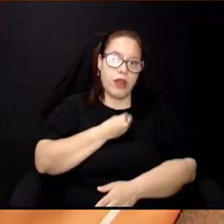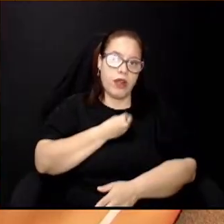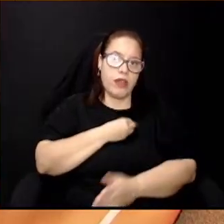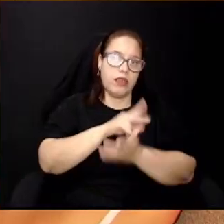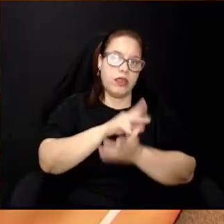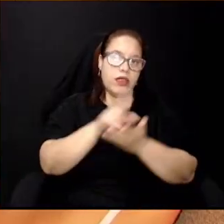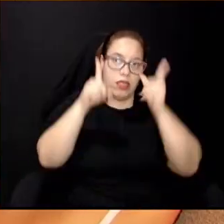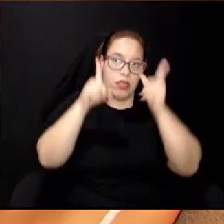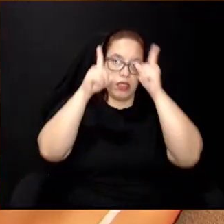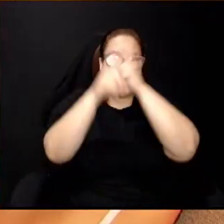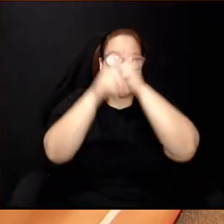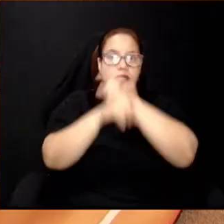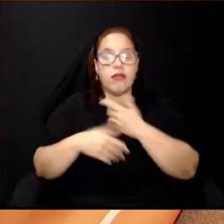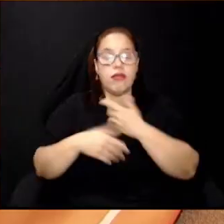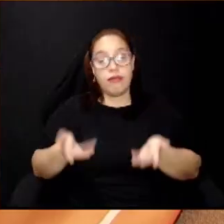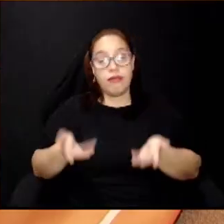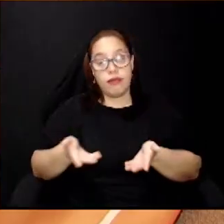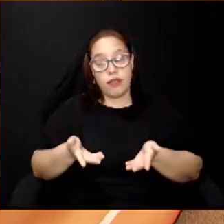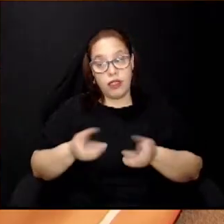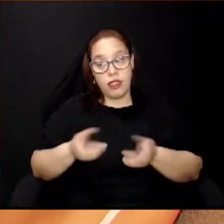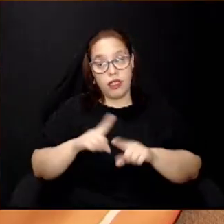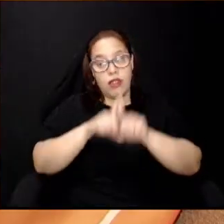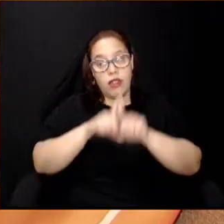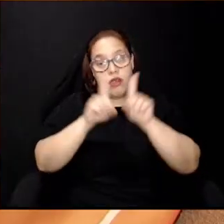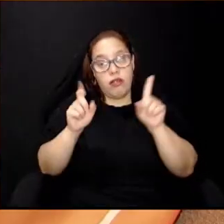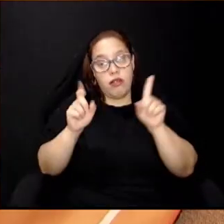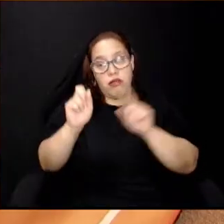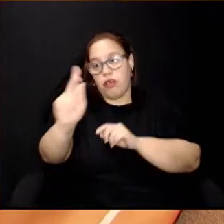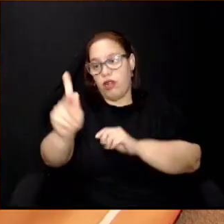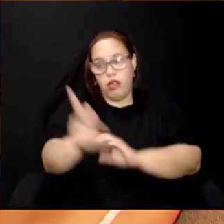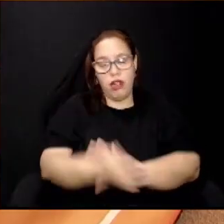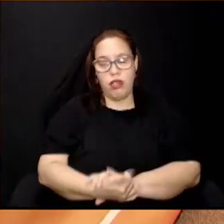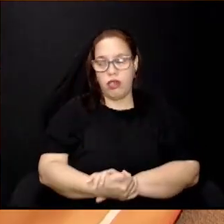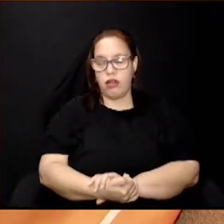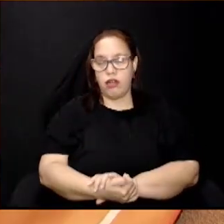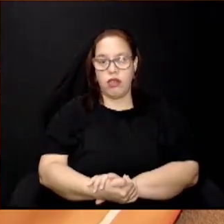desafios assim. Mas ok, né? Eu acho que